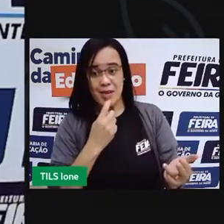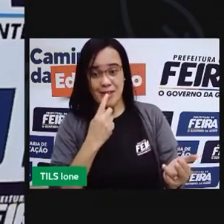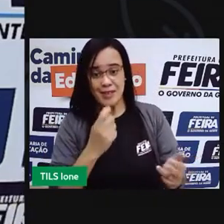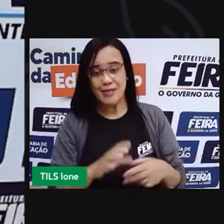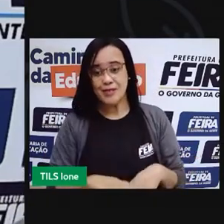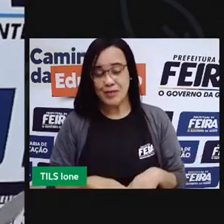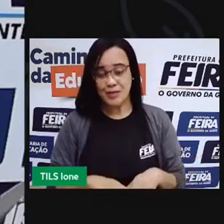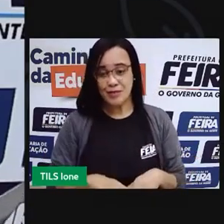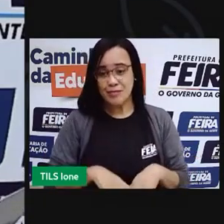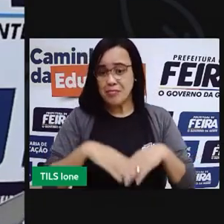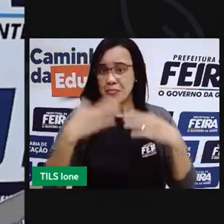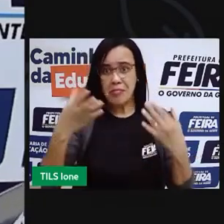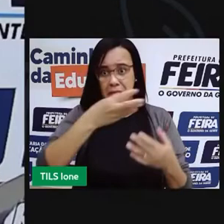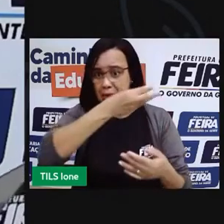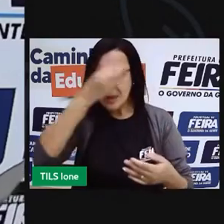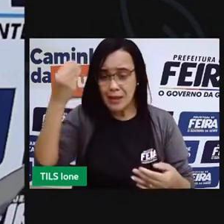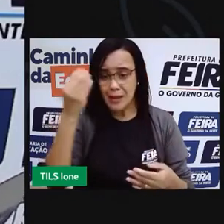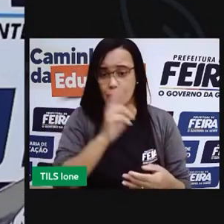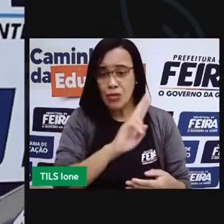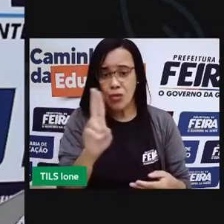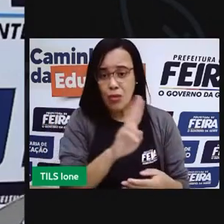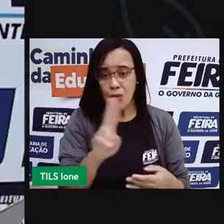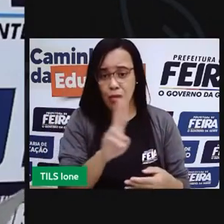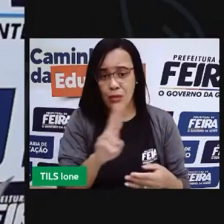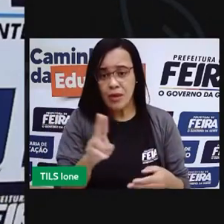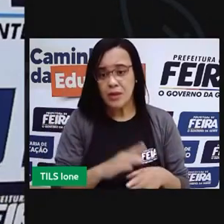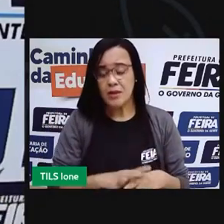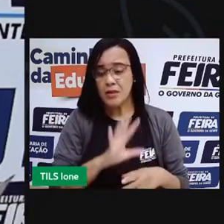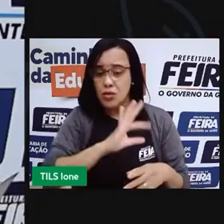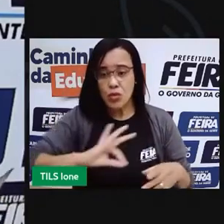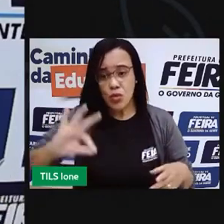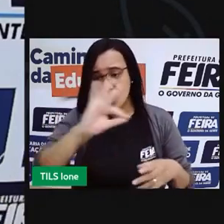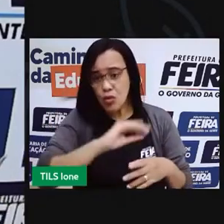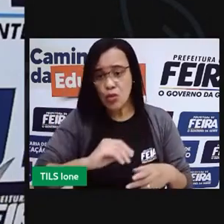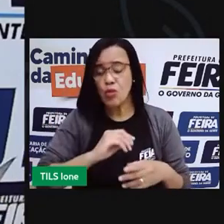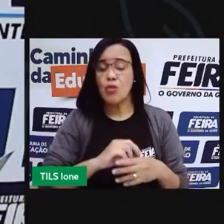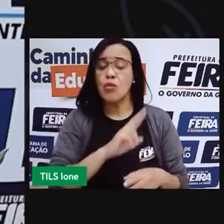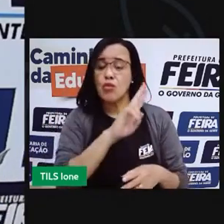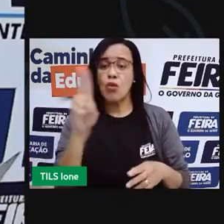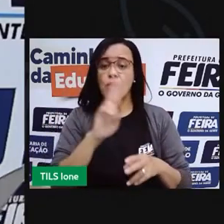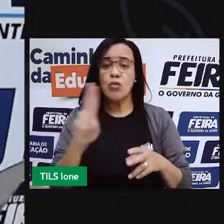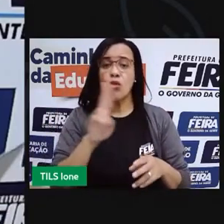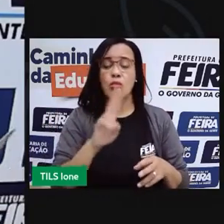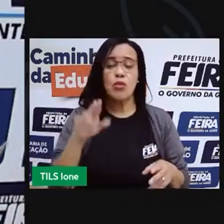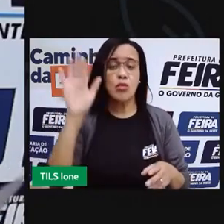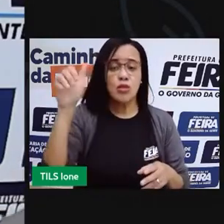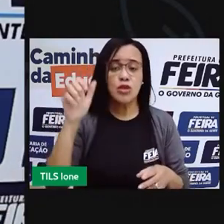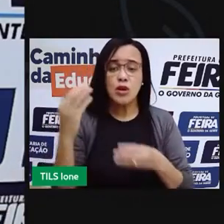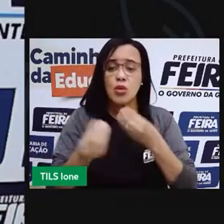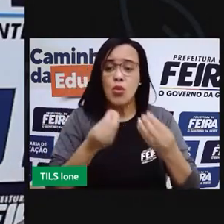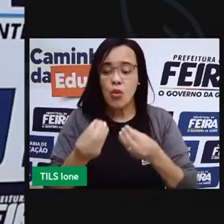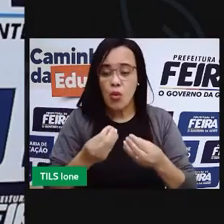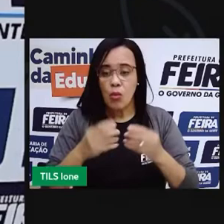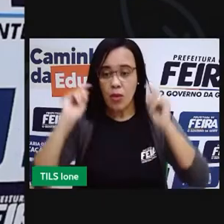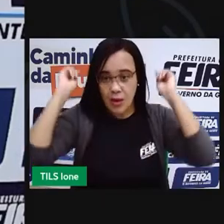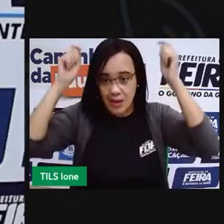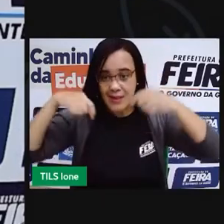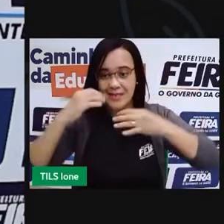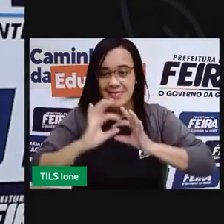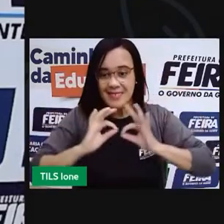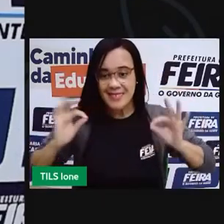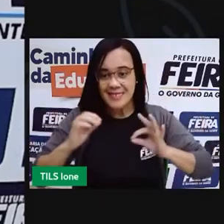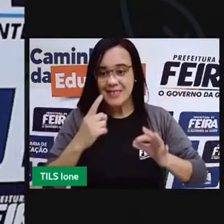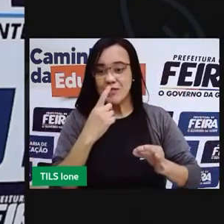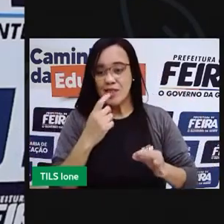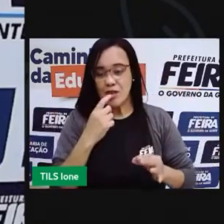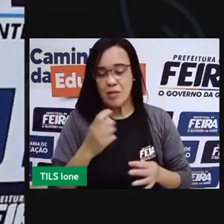até já esqueci meu nome, pois todos me chamam de Chapeuzinho Vermelho. Terei imenso prazer em